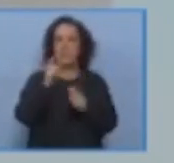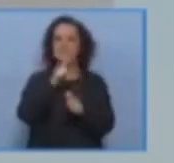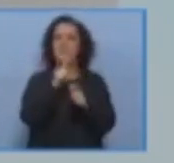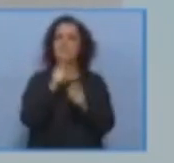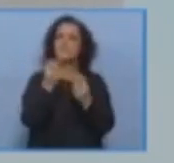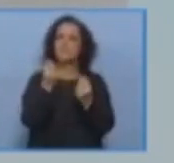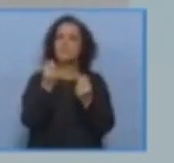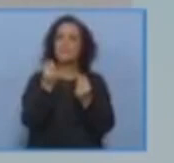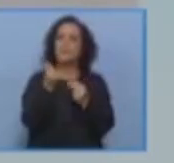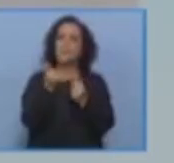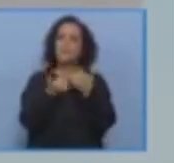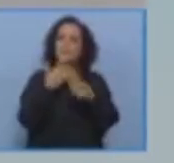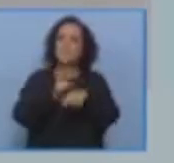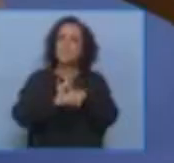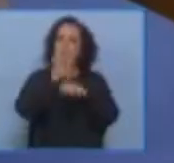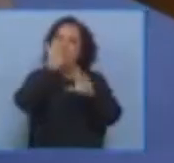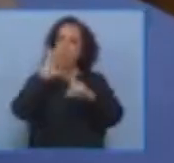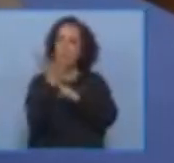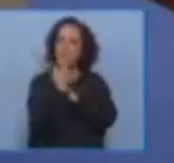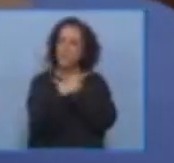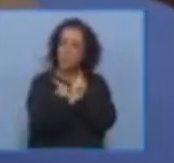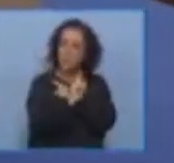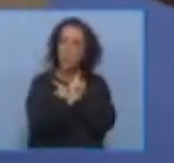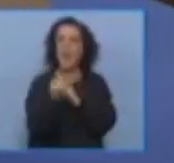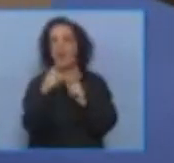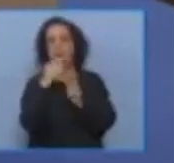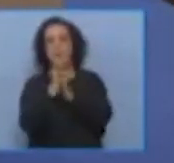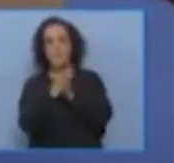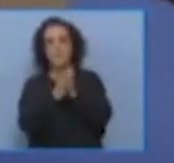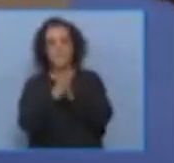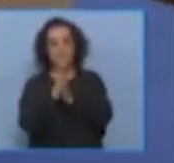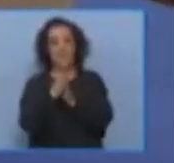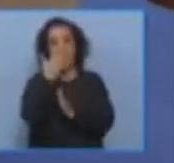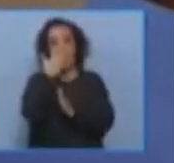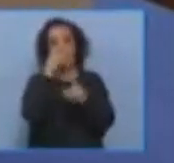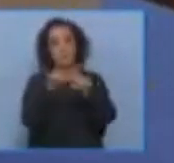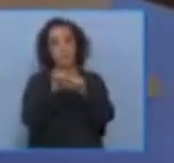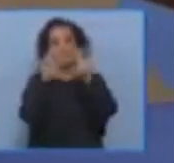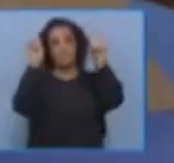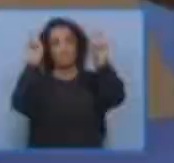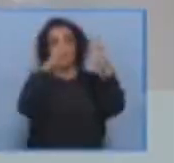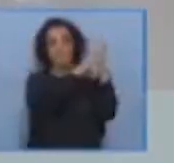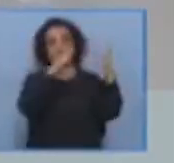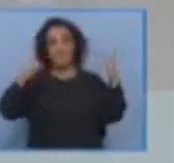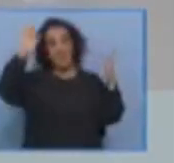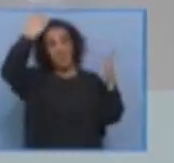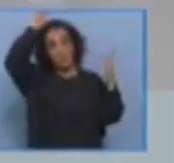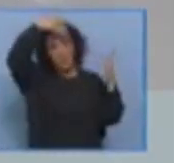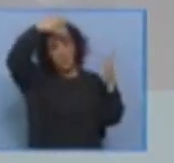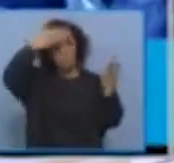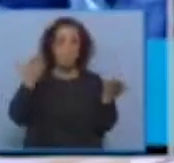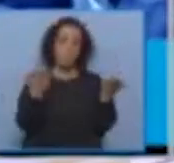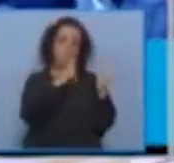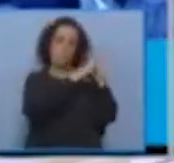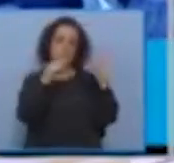muita sensibilidade por isso, mas isto é também uma ocasião para recordar a encíclica do Papa, Laudato Si. Exatamente, é